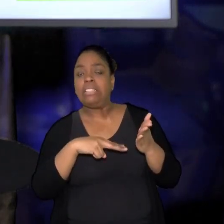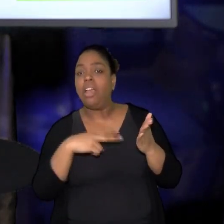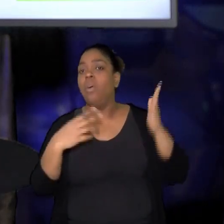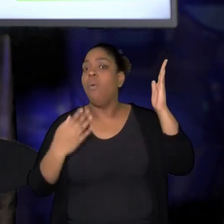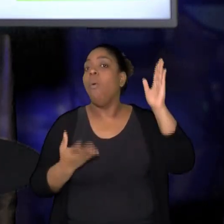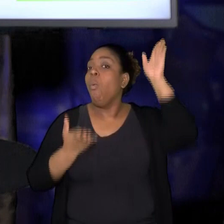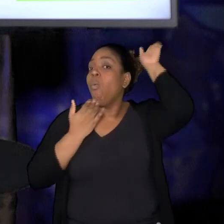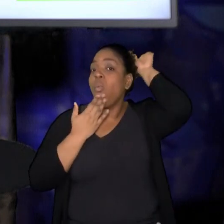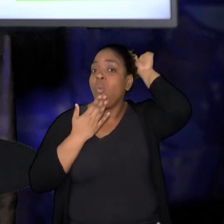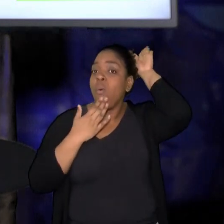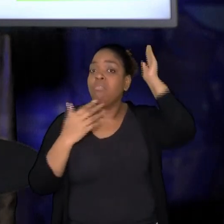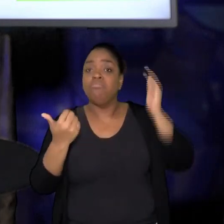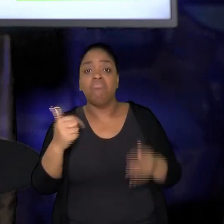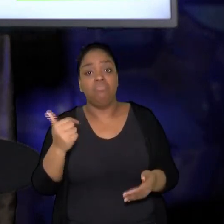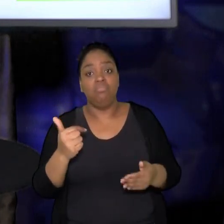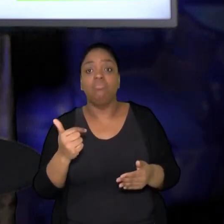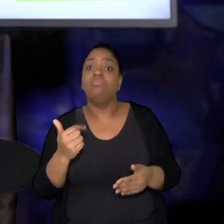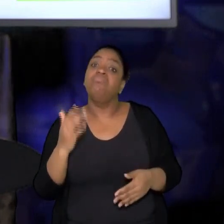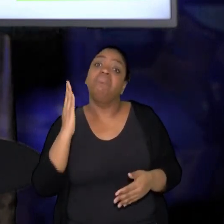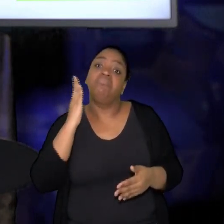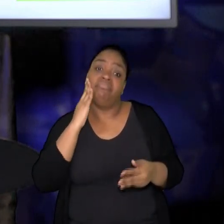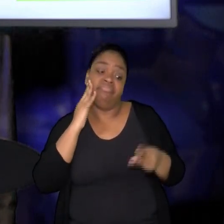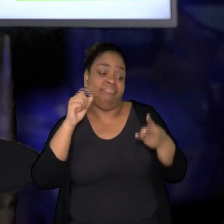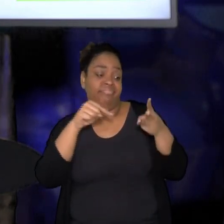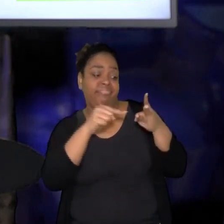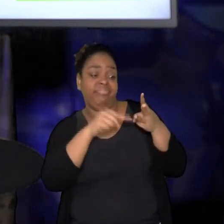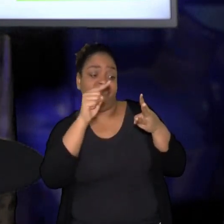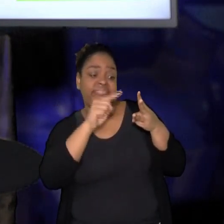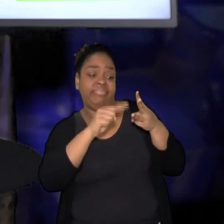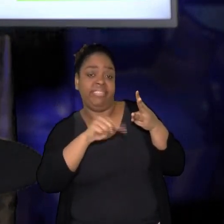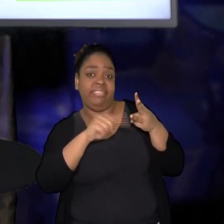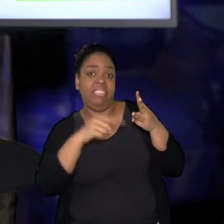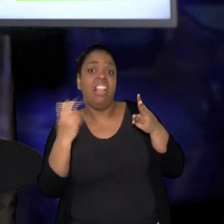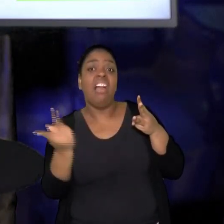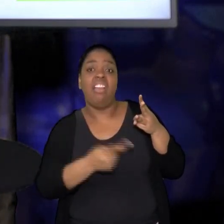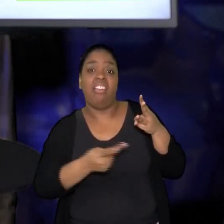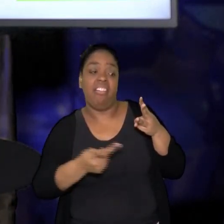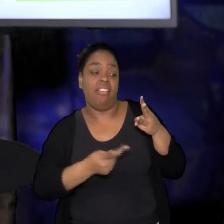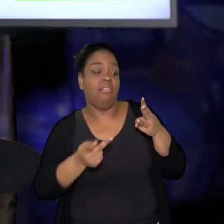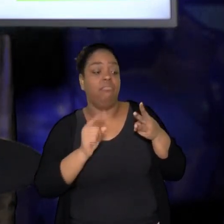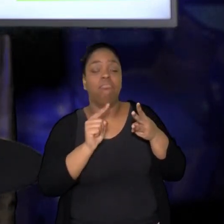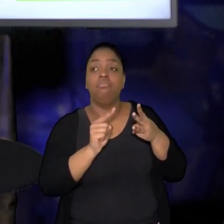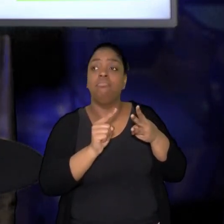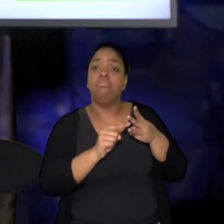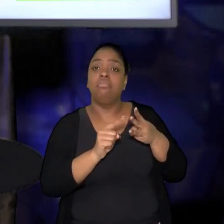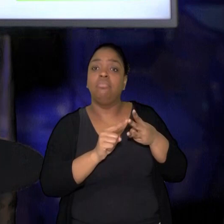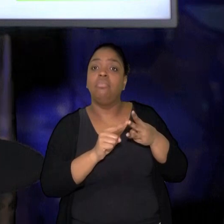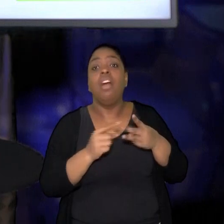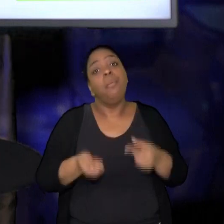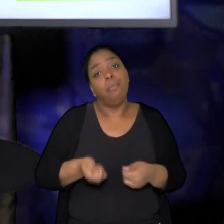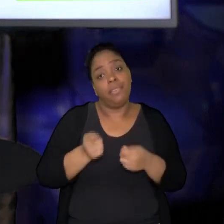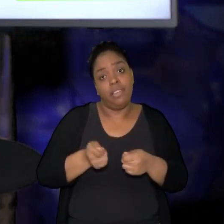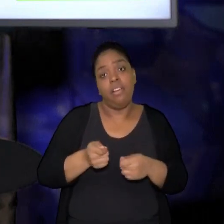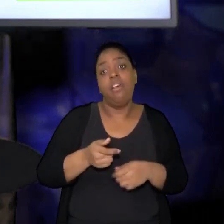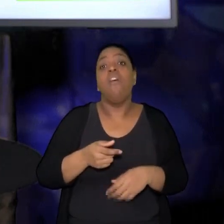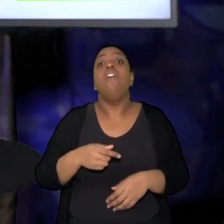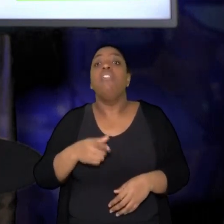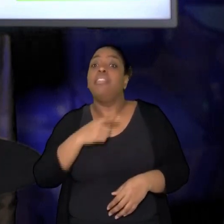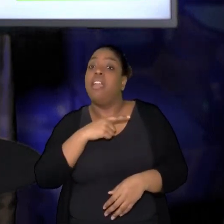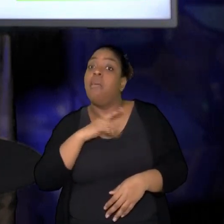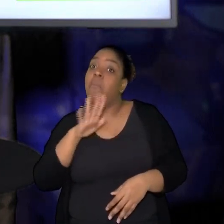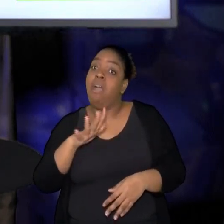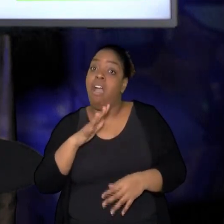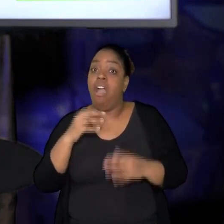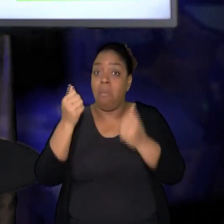índios, então sabemos que a última alternativa está errada. Fala de pescadores, mas não diz que o